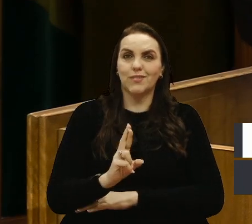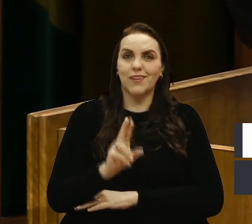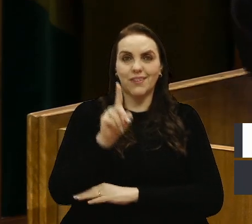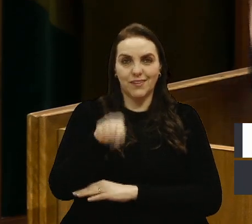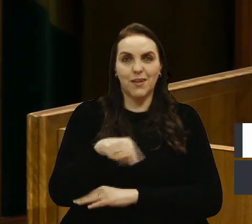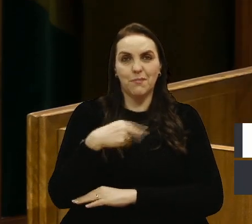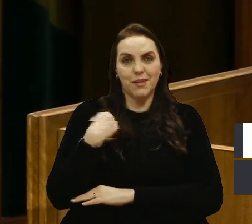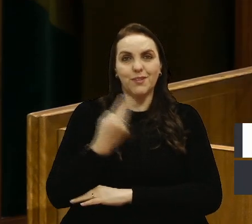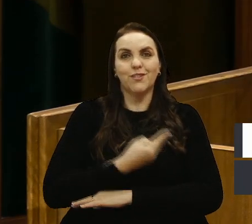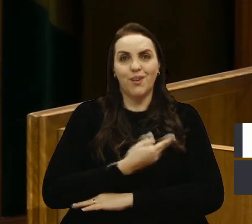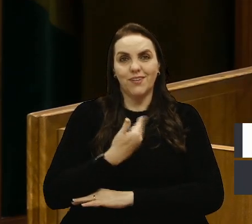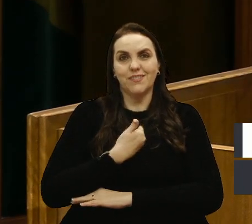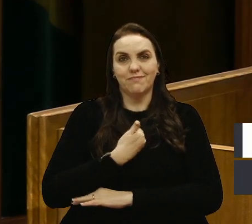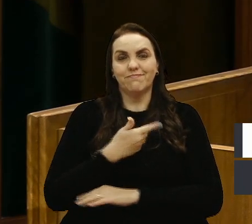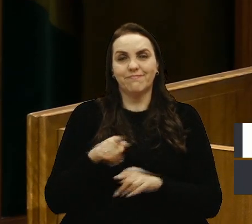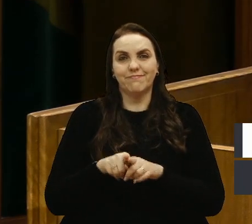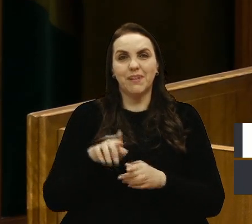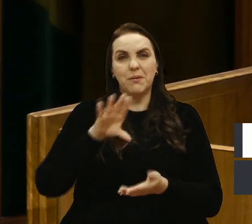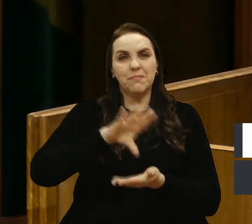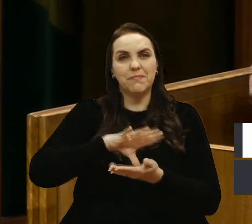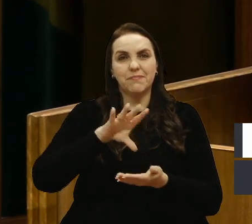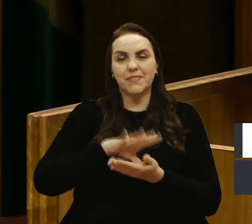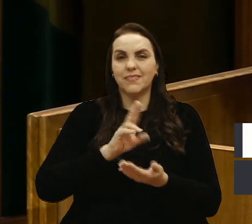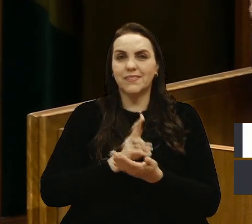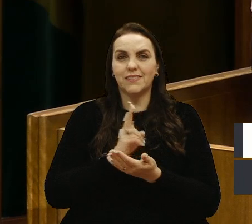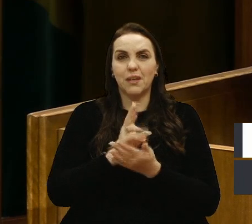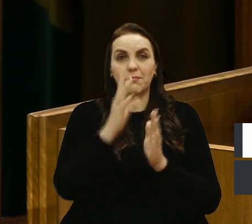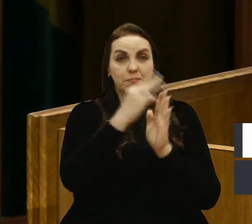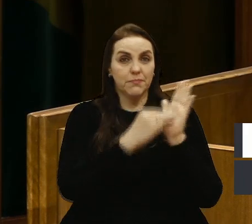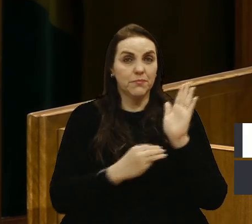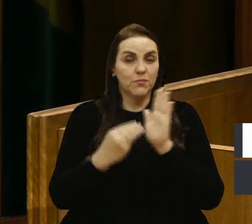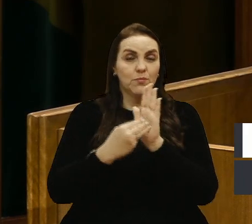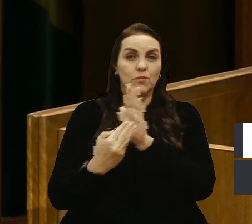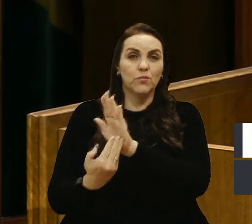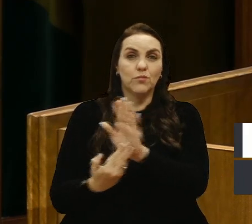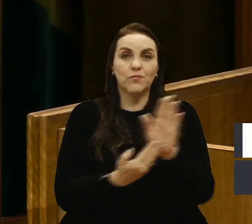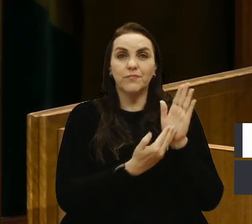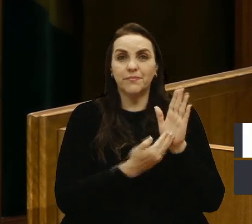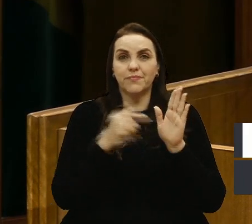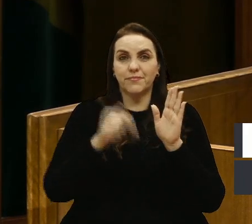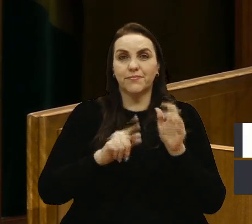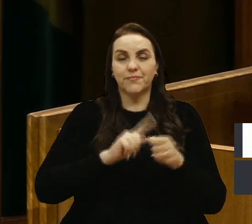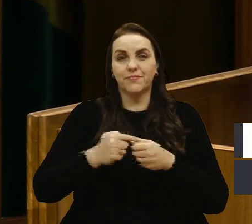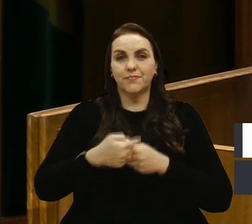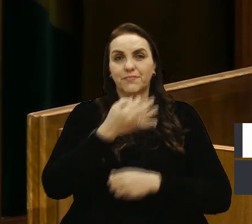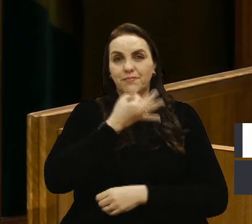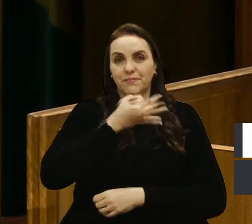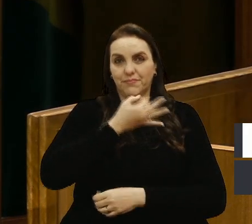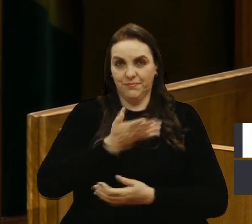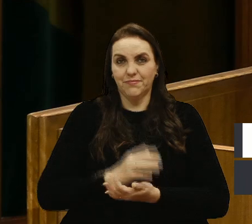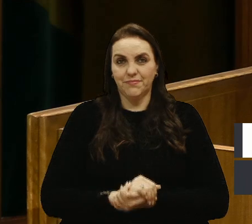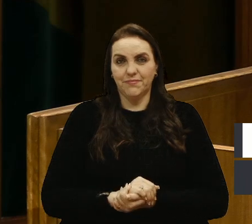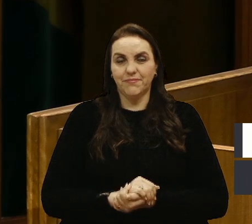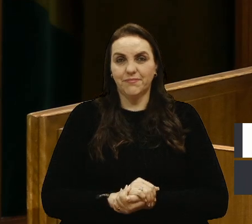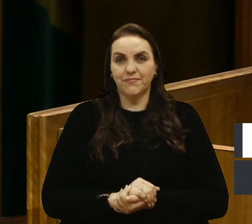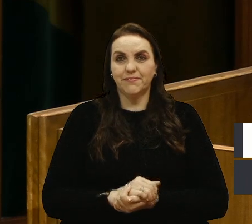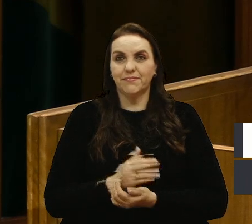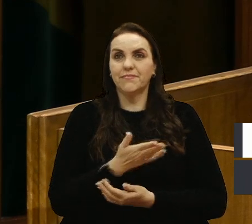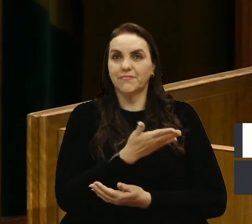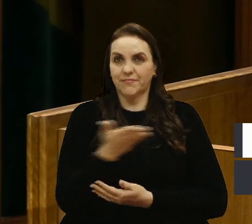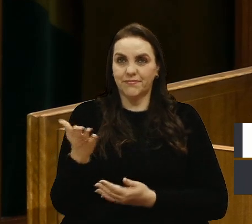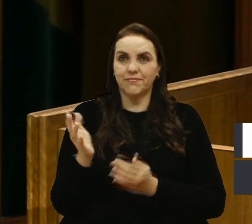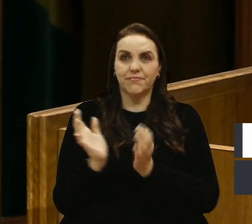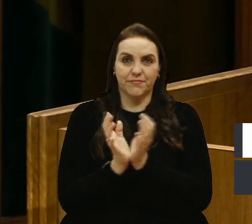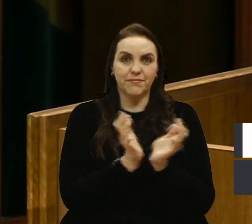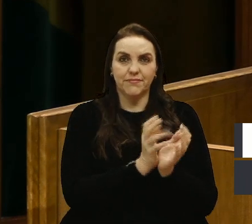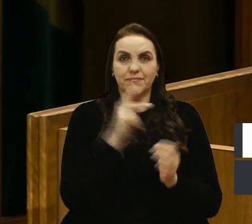para nós mesmos aquela praça que serve de exemplo para a cidade de Caxias do Sul. E aqui, nobres pares, eu